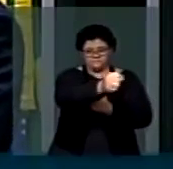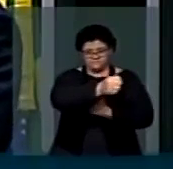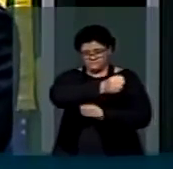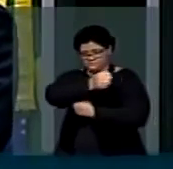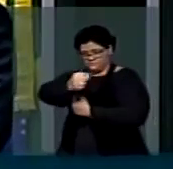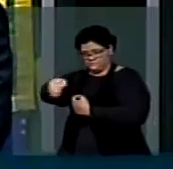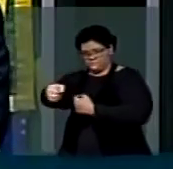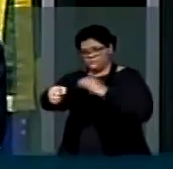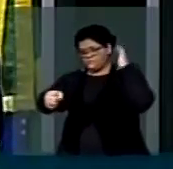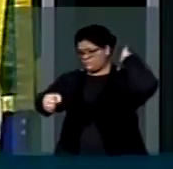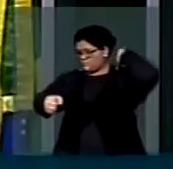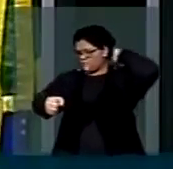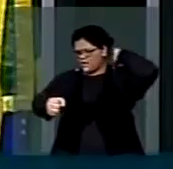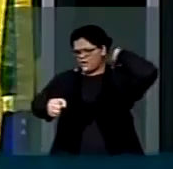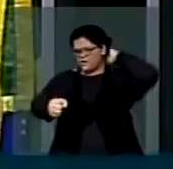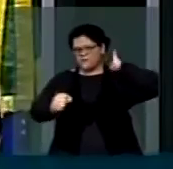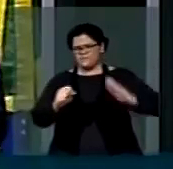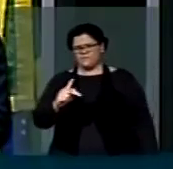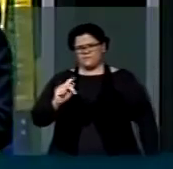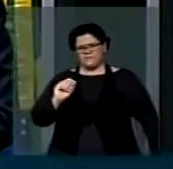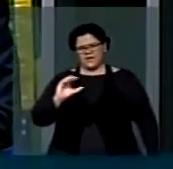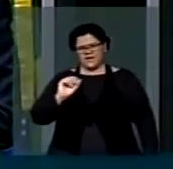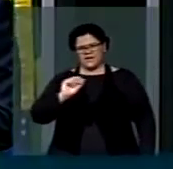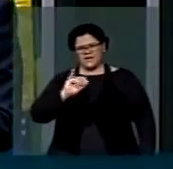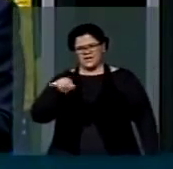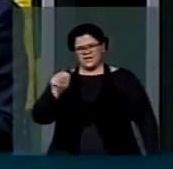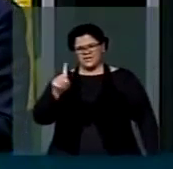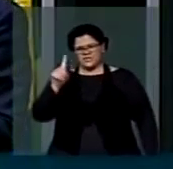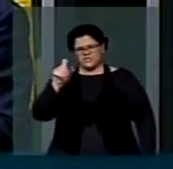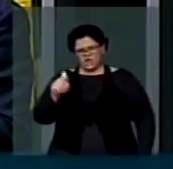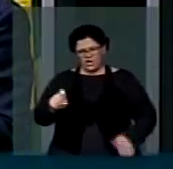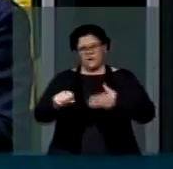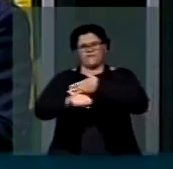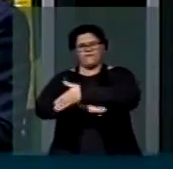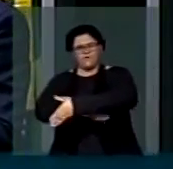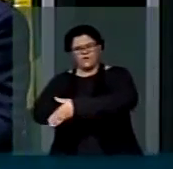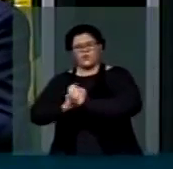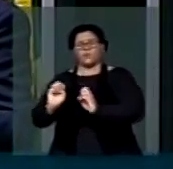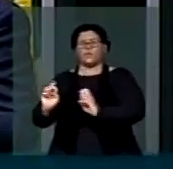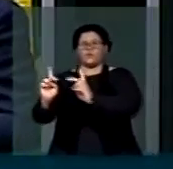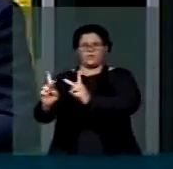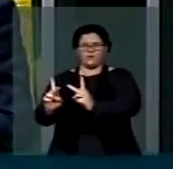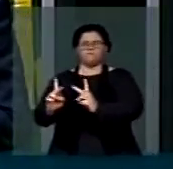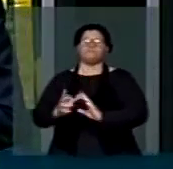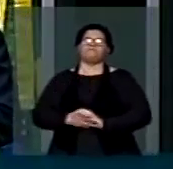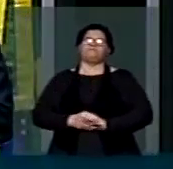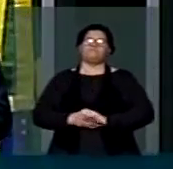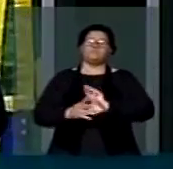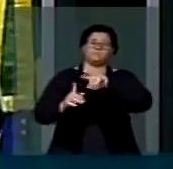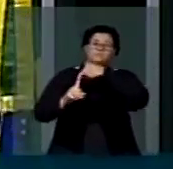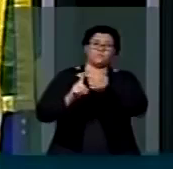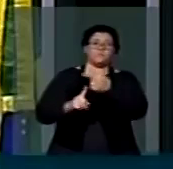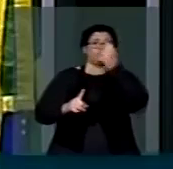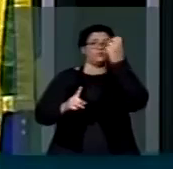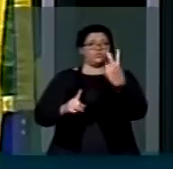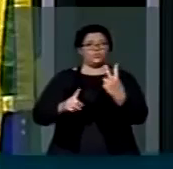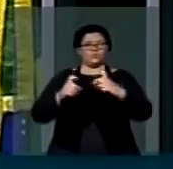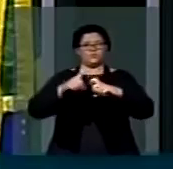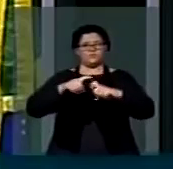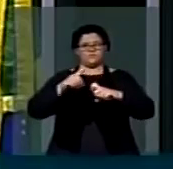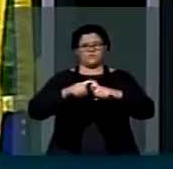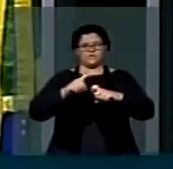Pará. E para lá ela foi. Foi com mais 2 médicas dividindo